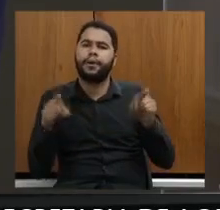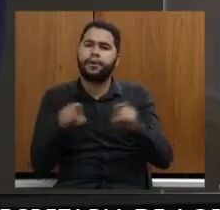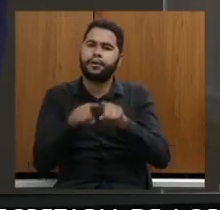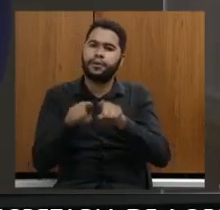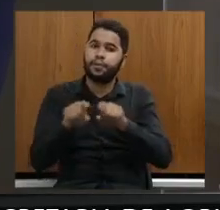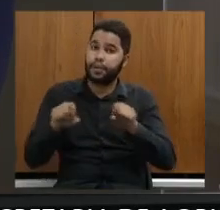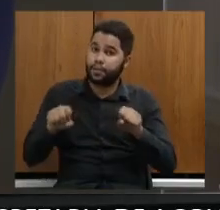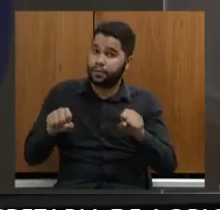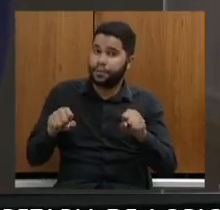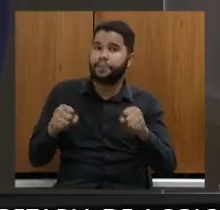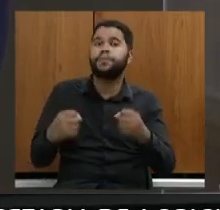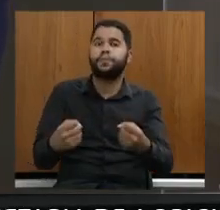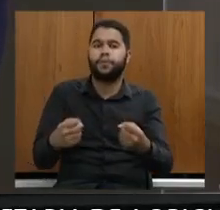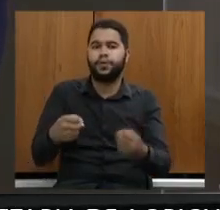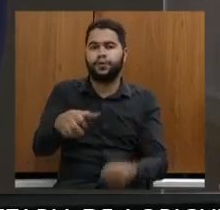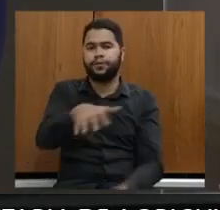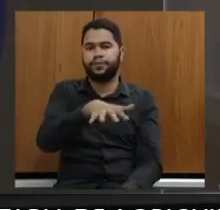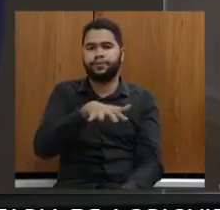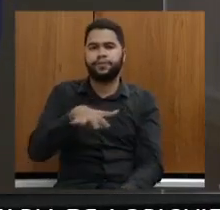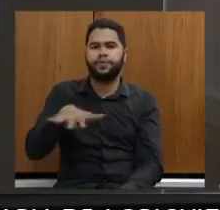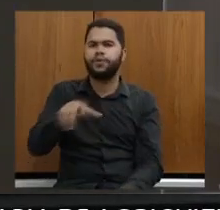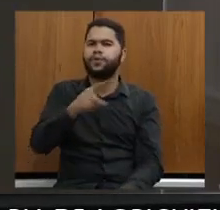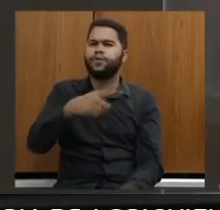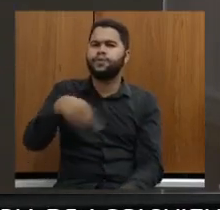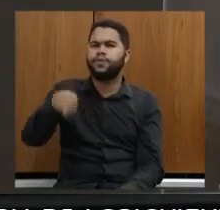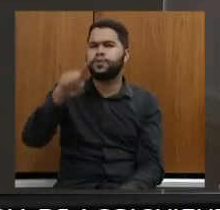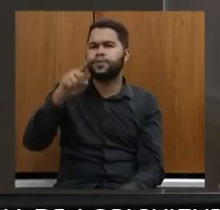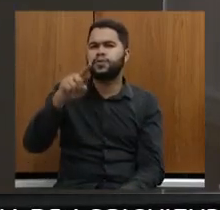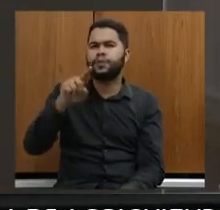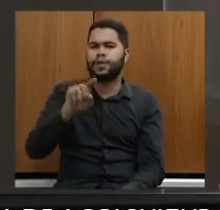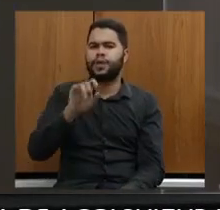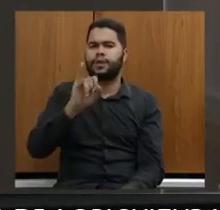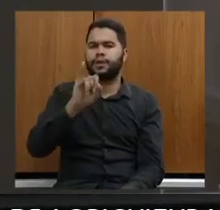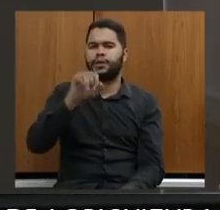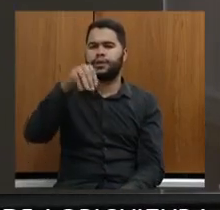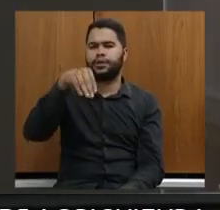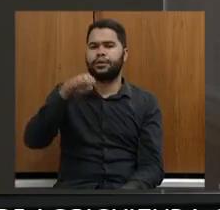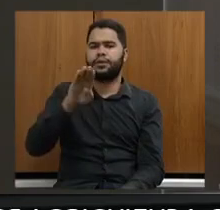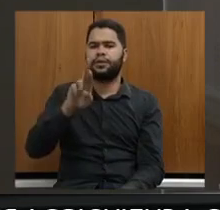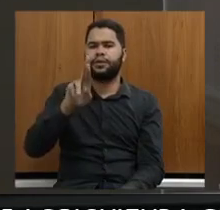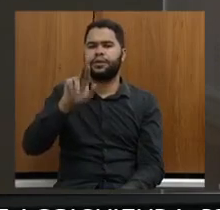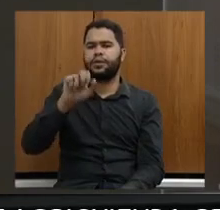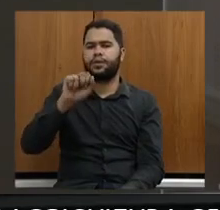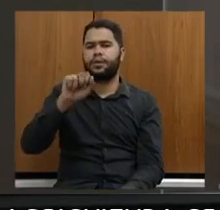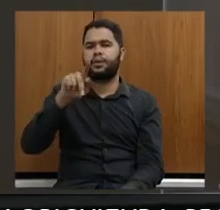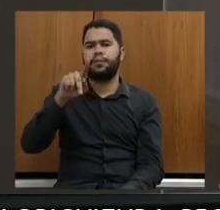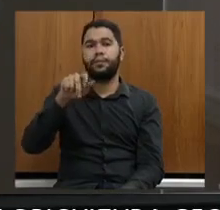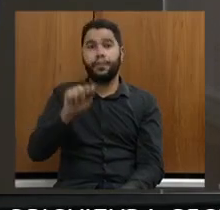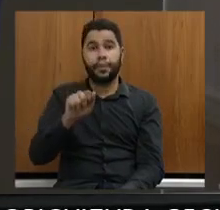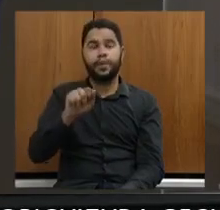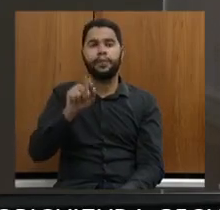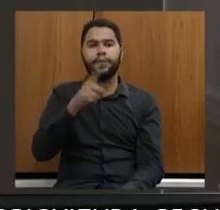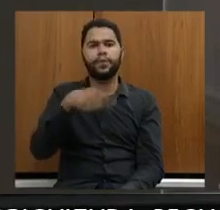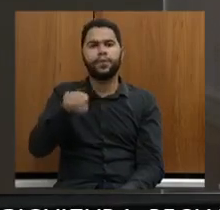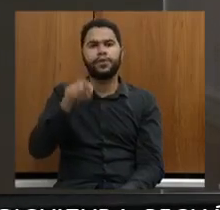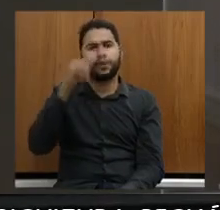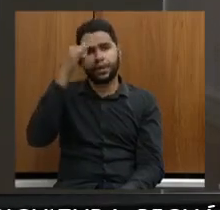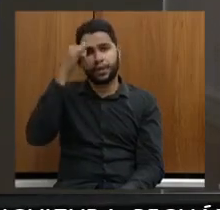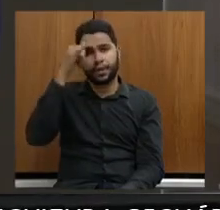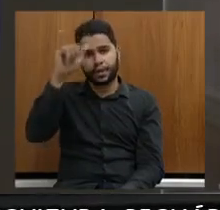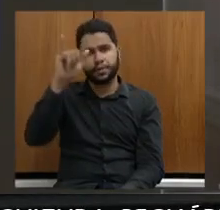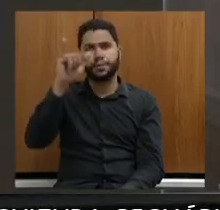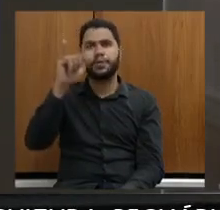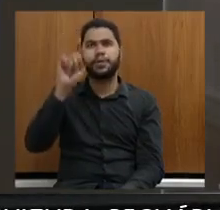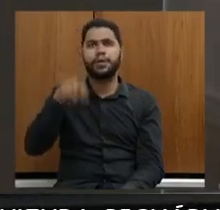proteção Esta área se tem uma ideia hoje a Embrapa tem um trabalho que você pode prevenir